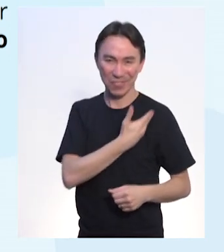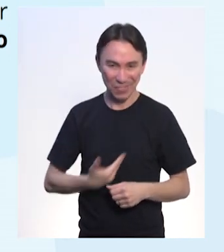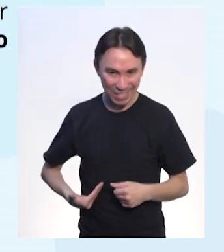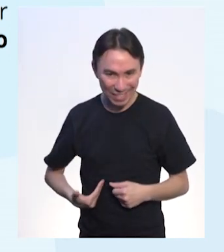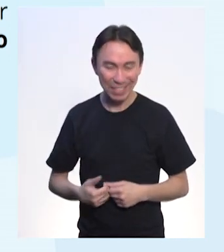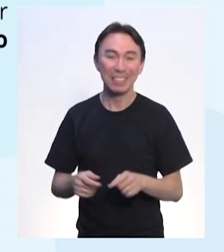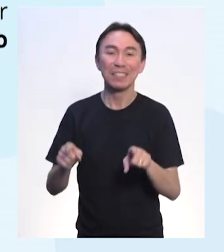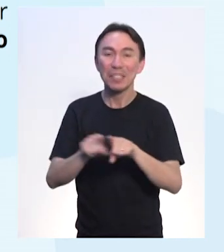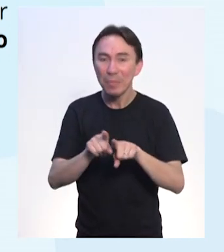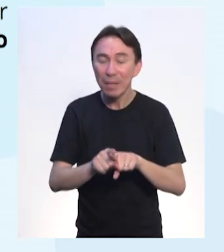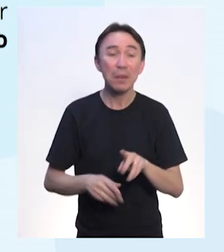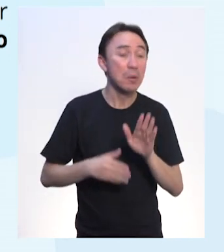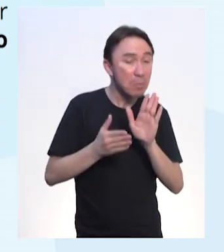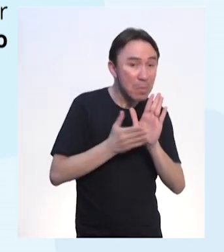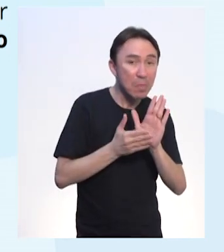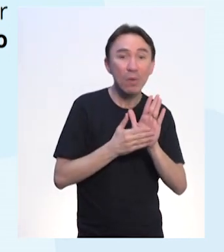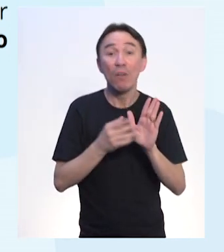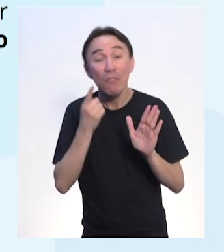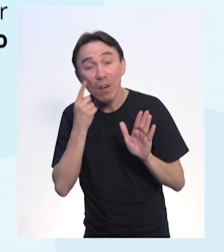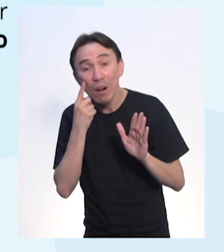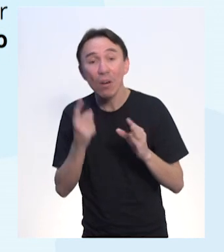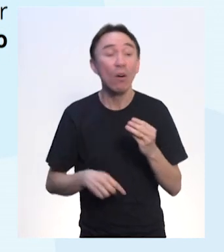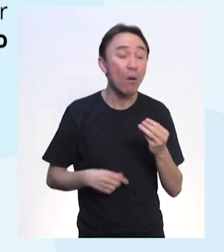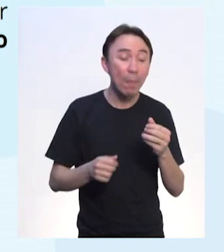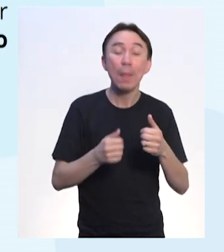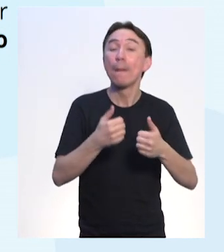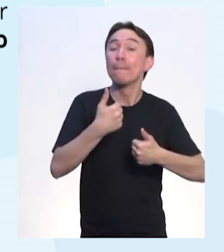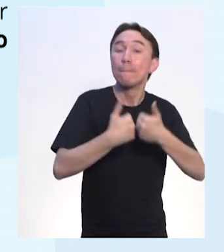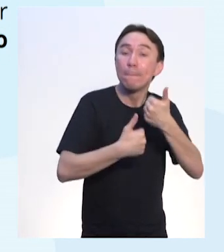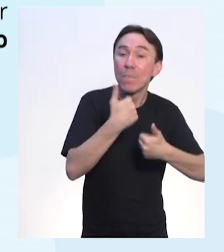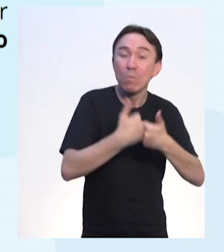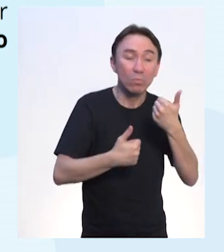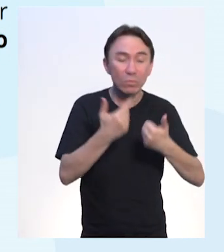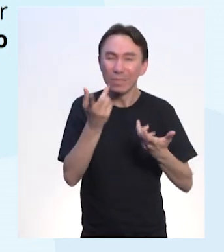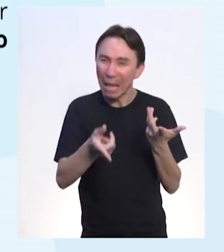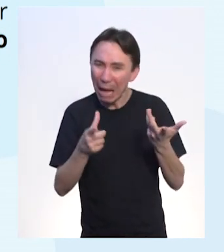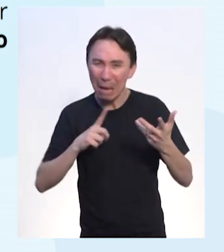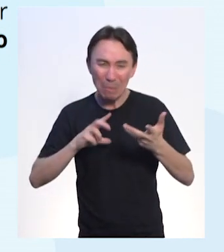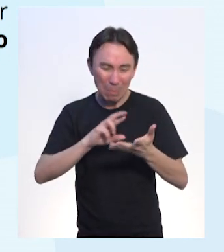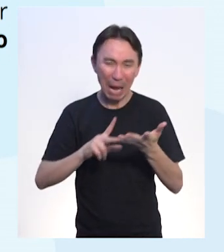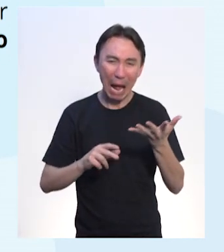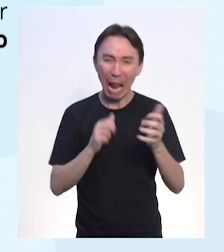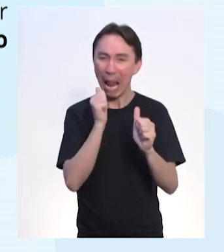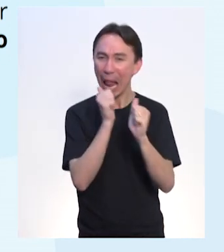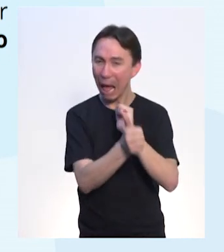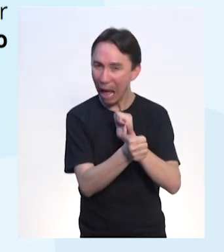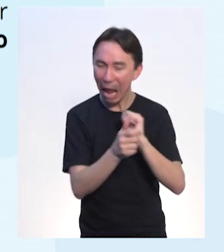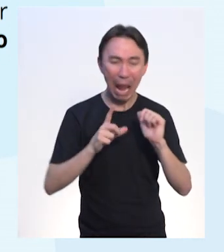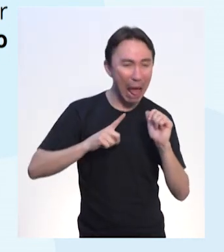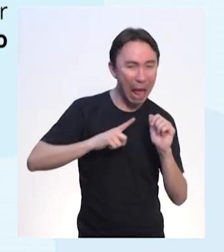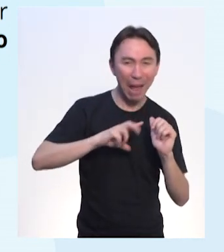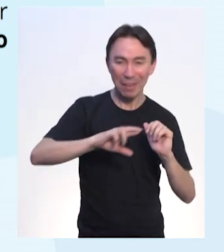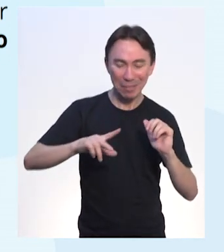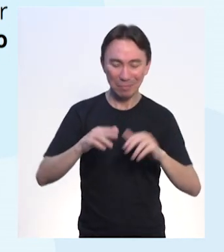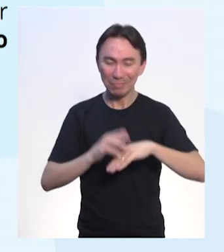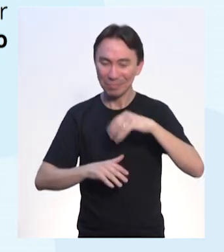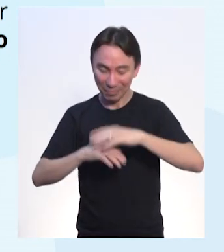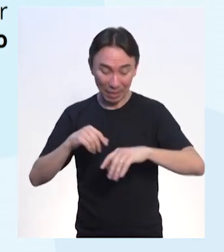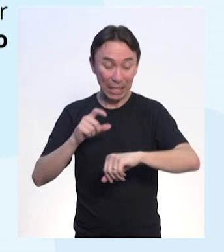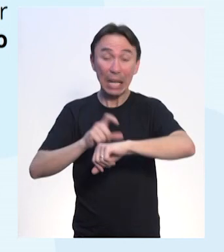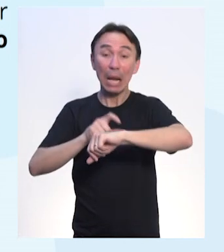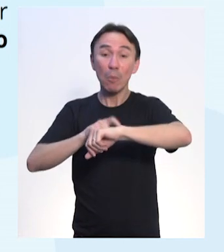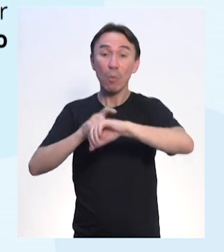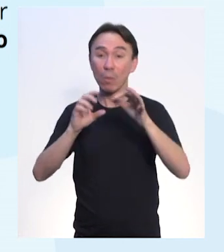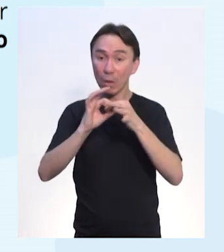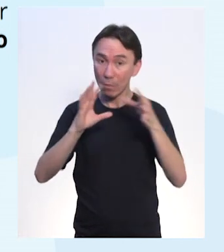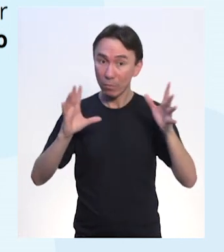produzir alternativas para promover a prática esportiva no tempo livre. Então, olha só, no nosso material aí tá